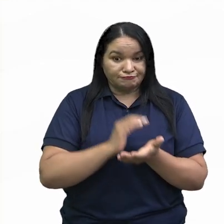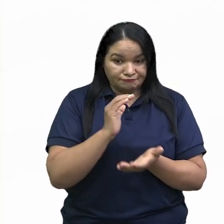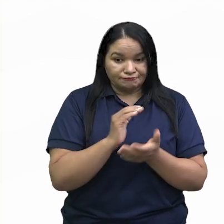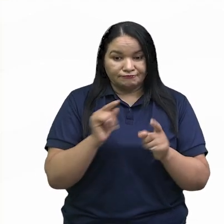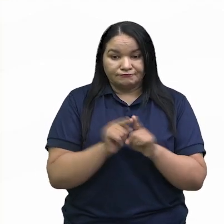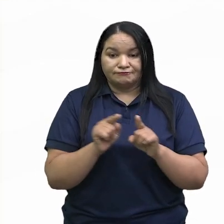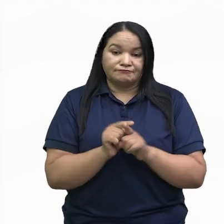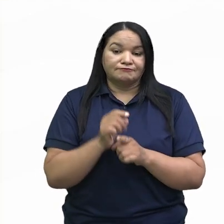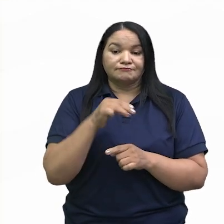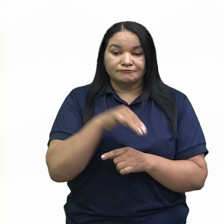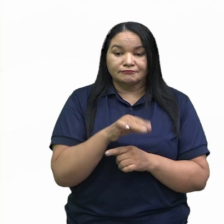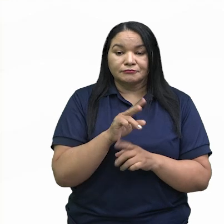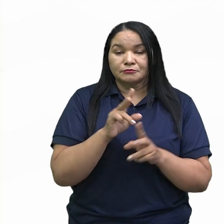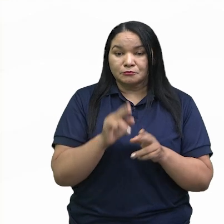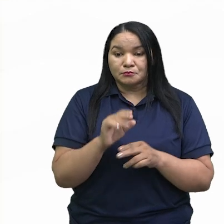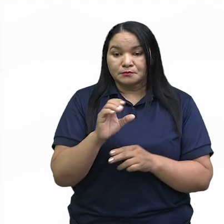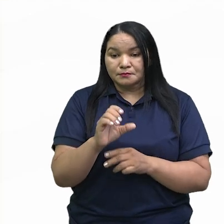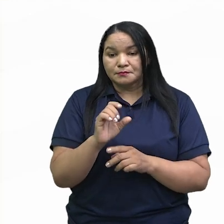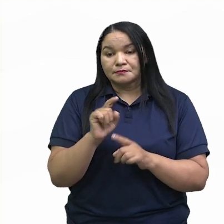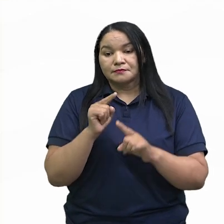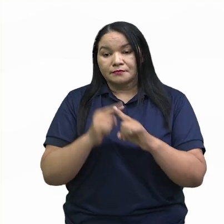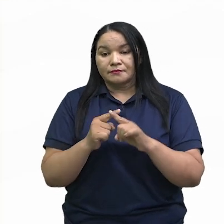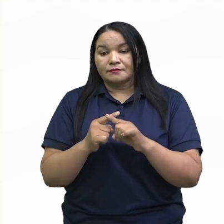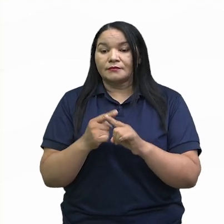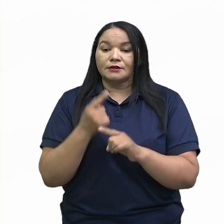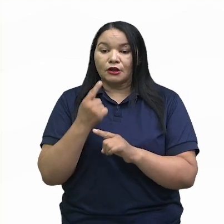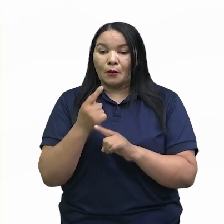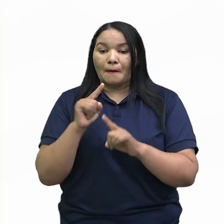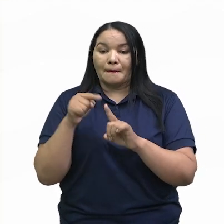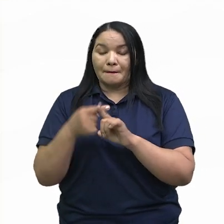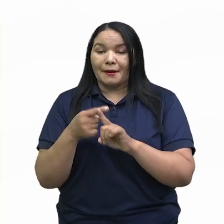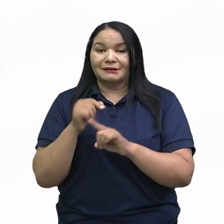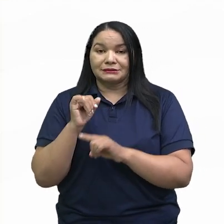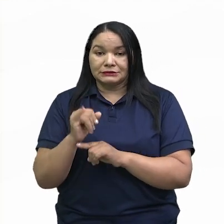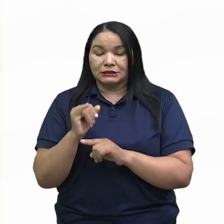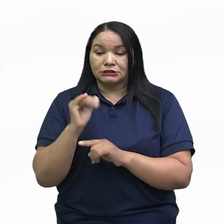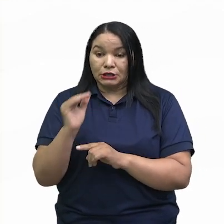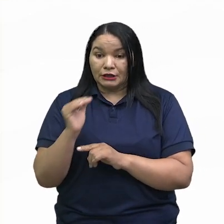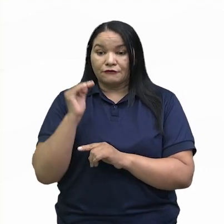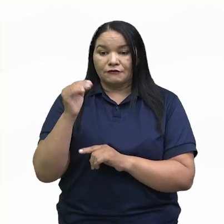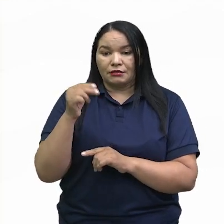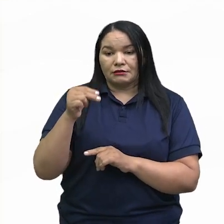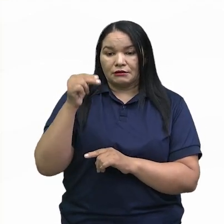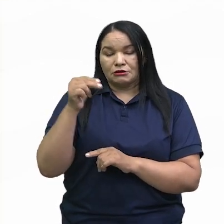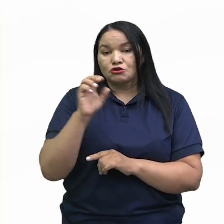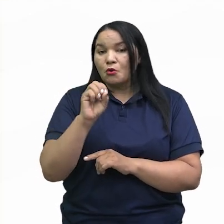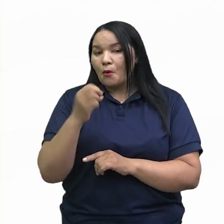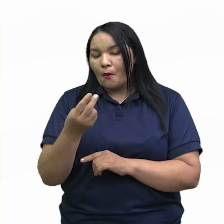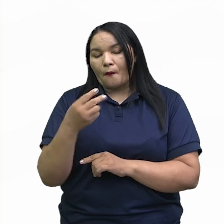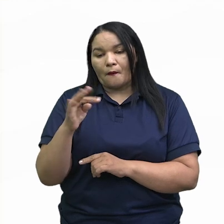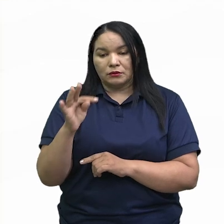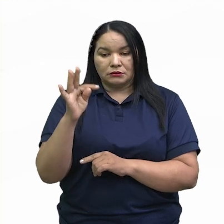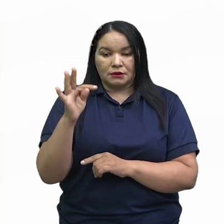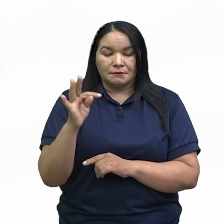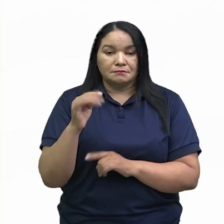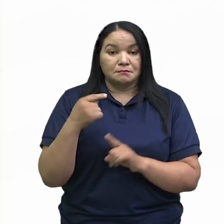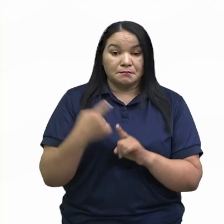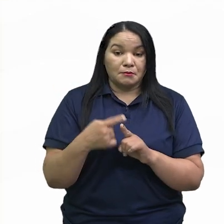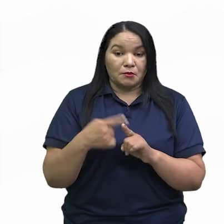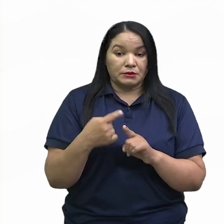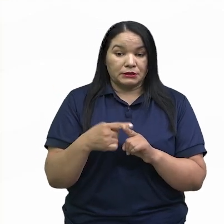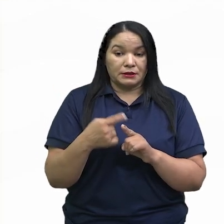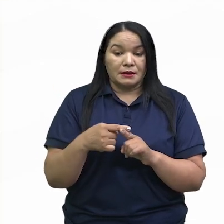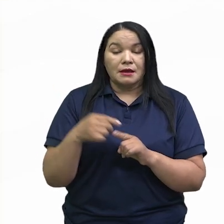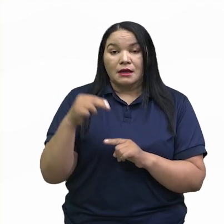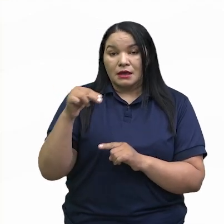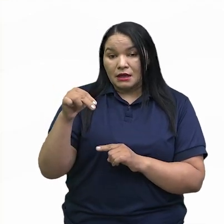ao capital, que vai multiplicar 1 mais a taxa elevado a N ou elevado a T, pois